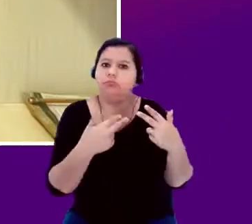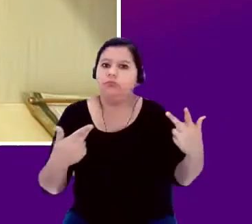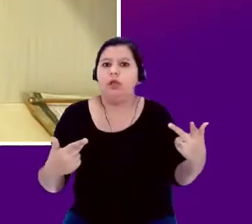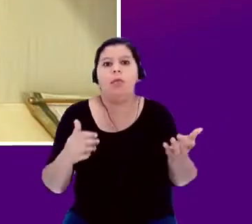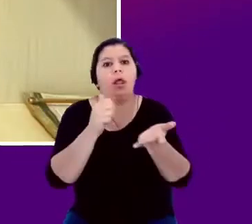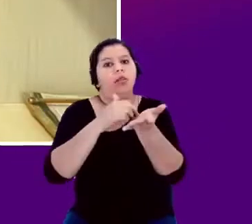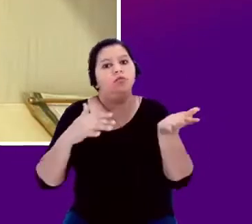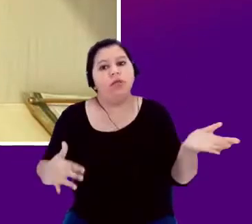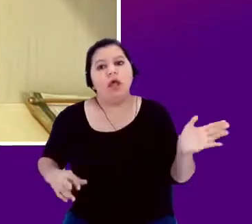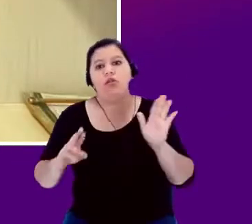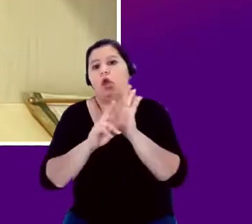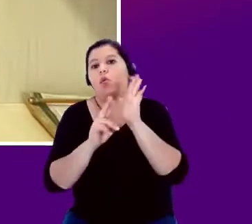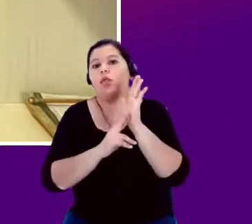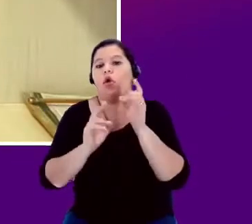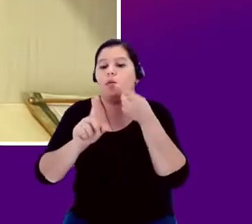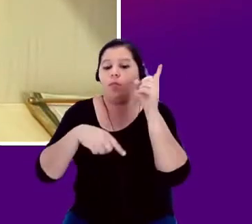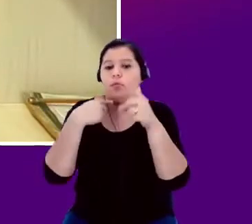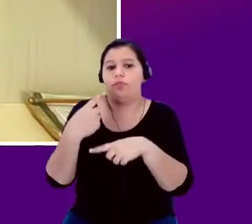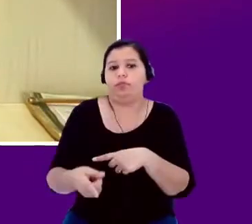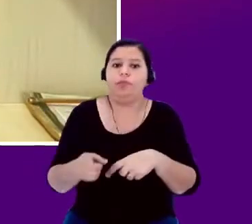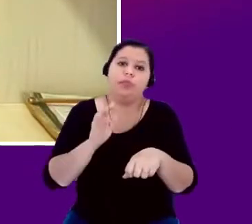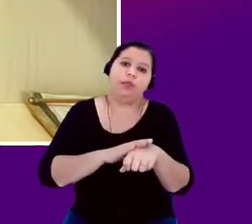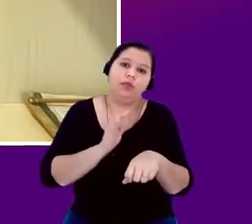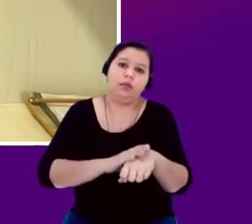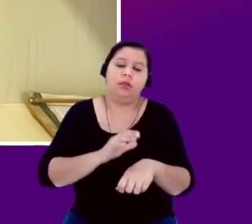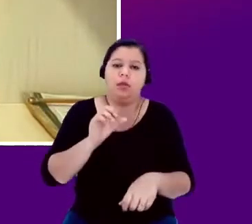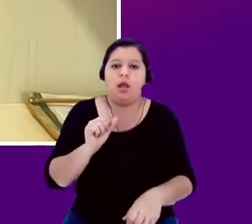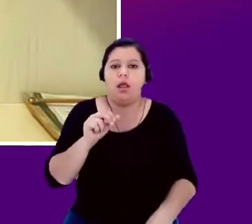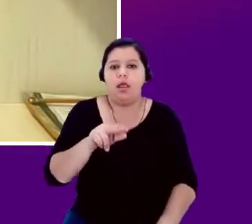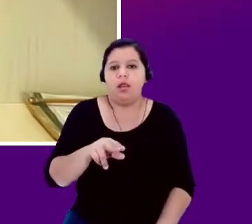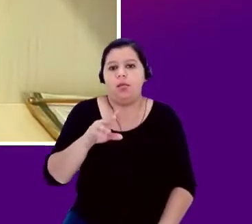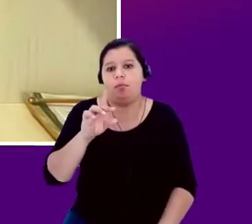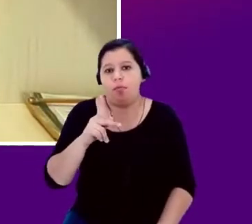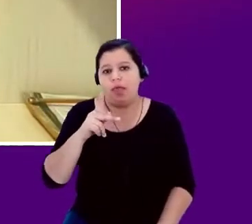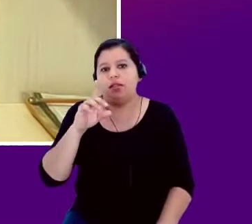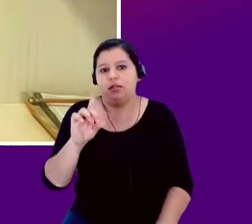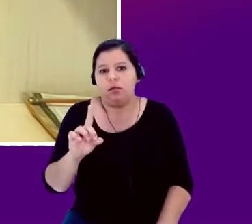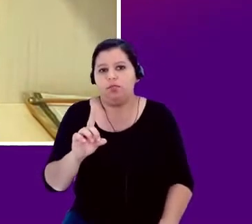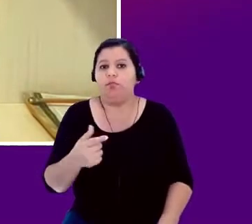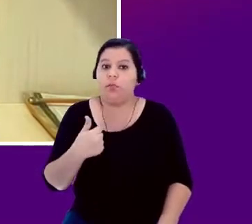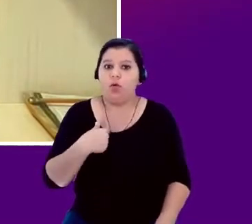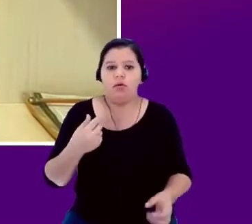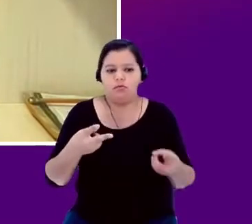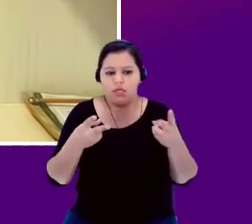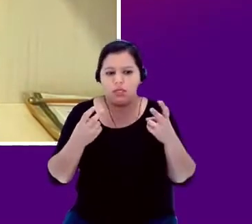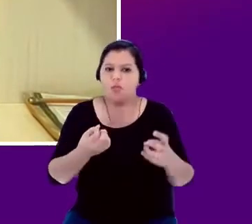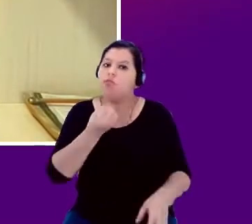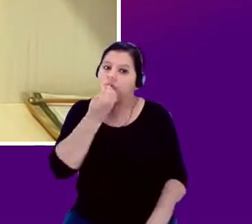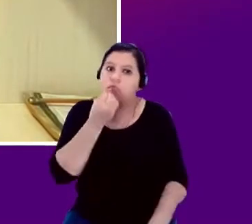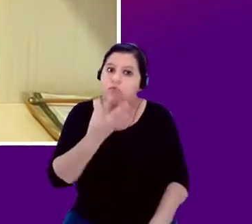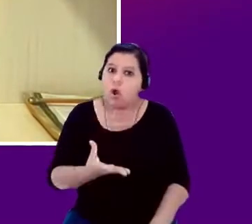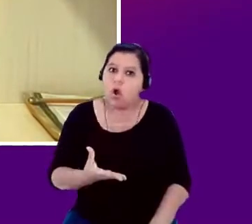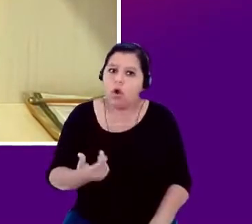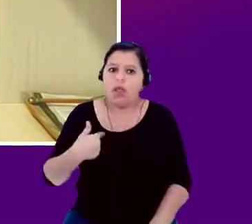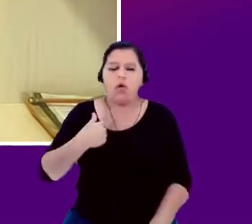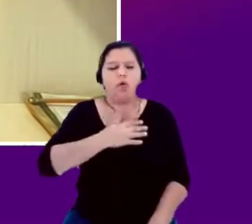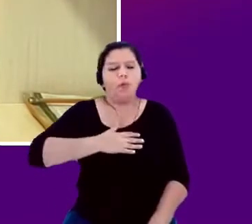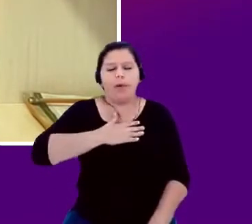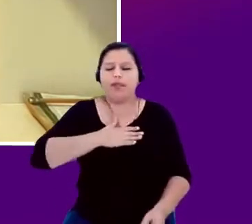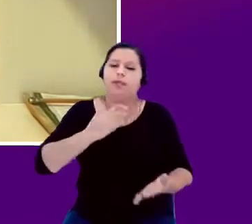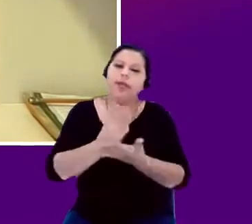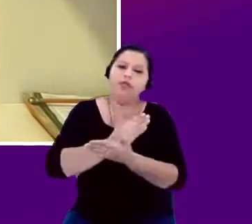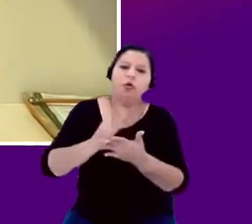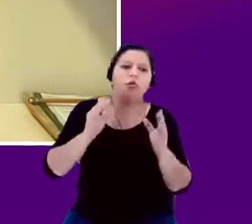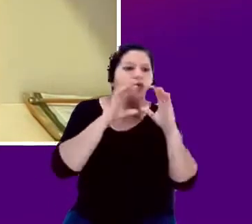regulatória posterior por parte da própria ANPD. Então, eu vejo com muito bons olhos esse mecanismo. Eu tenho tido a satisfação de participar de alguns